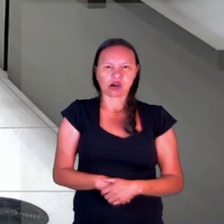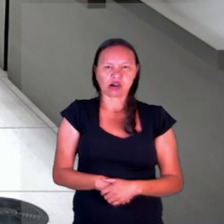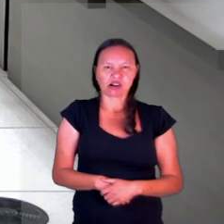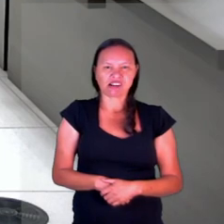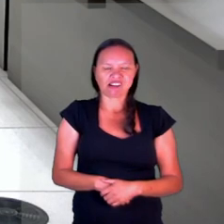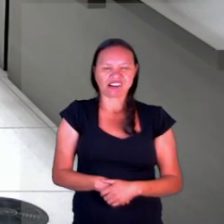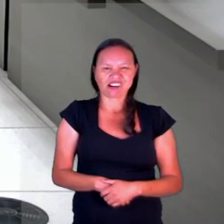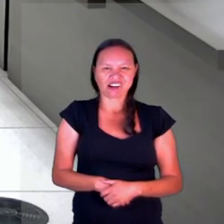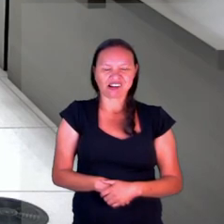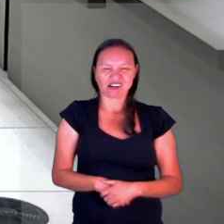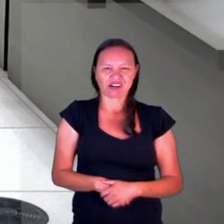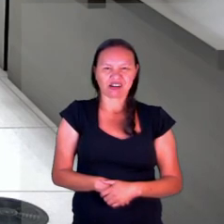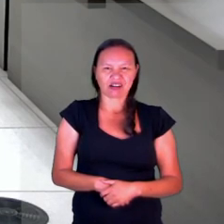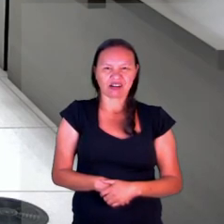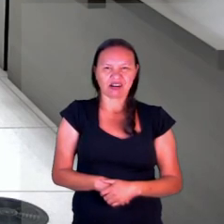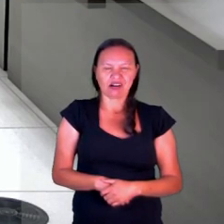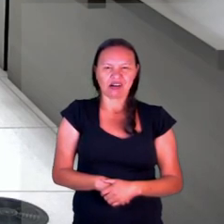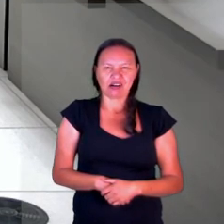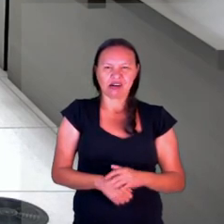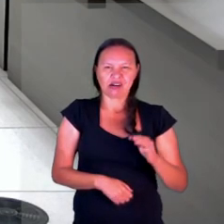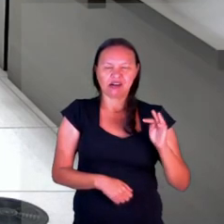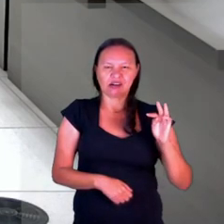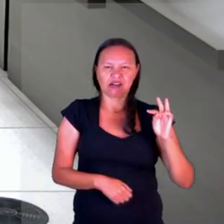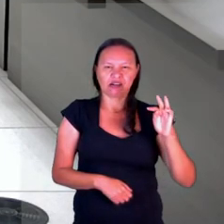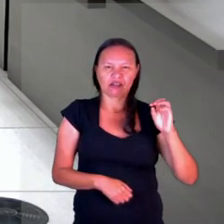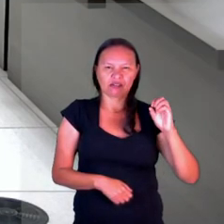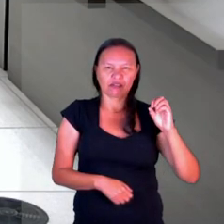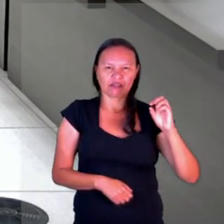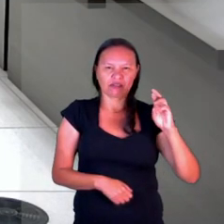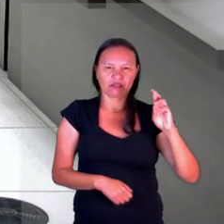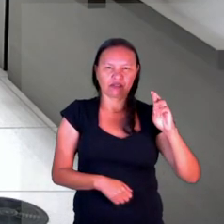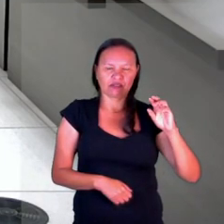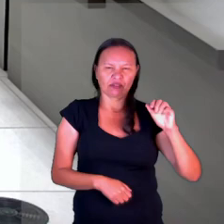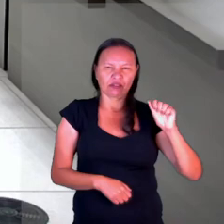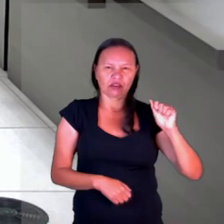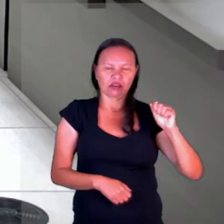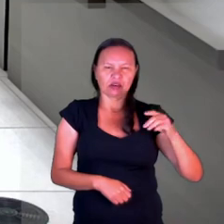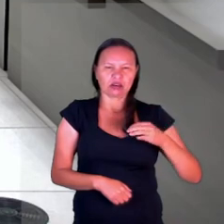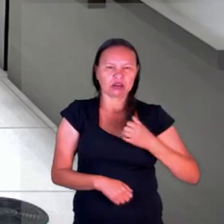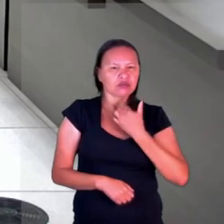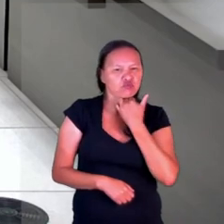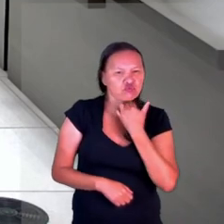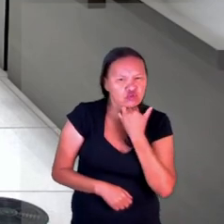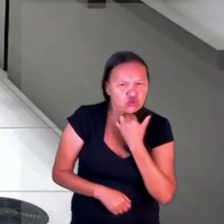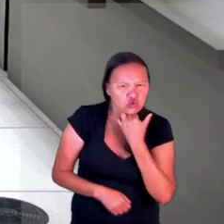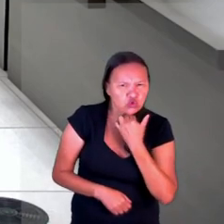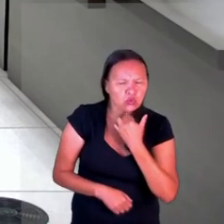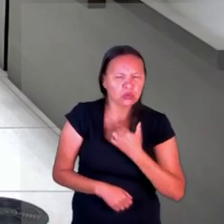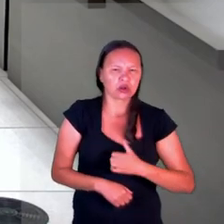é e Fernando desculpa Fernando então C